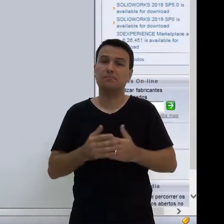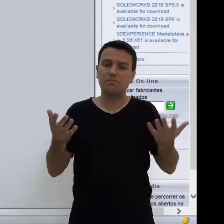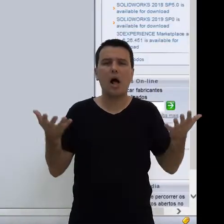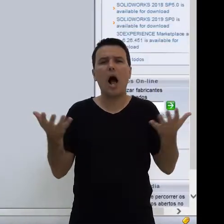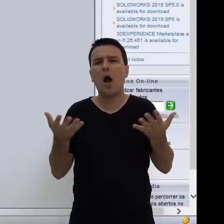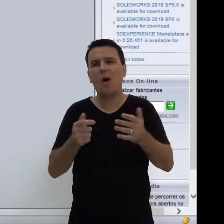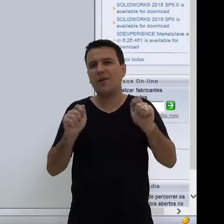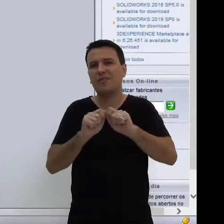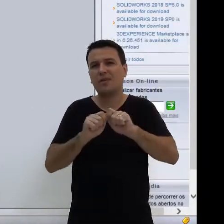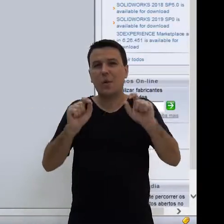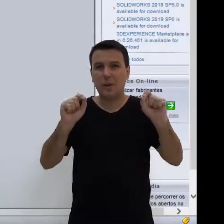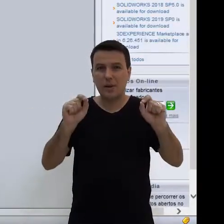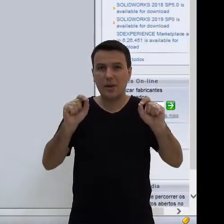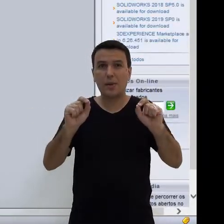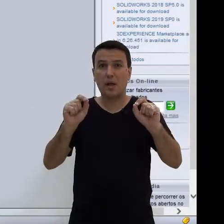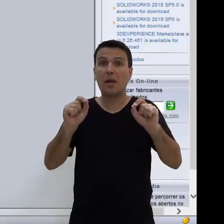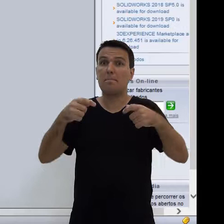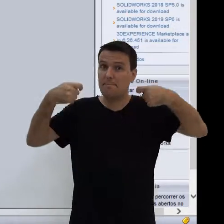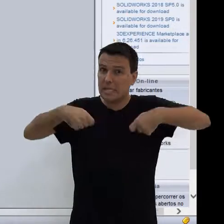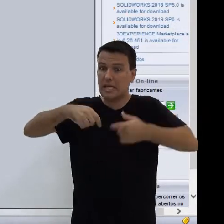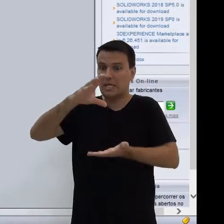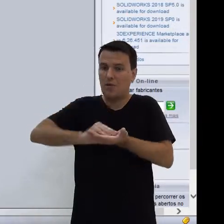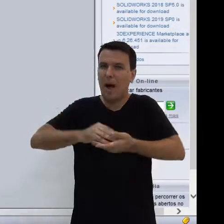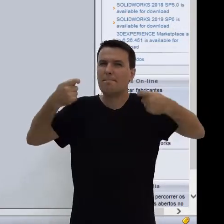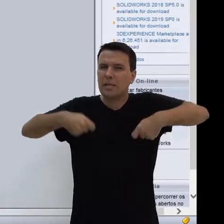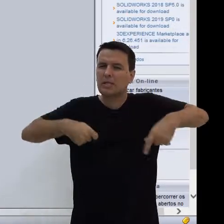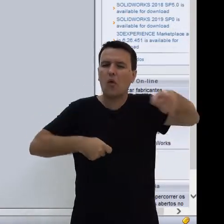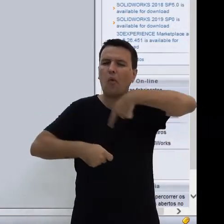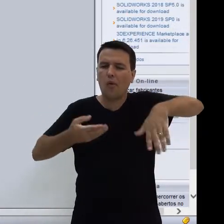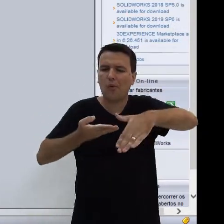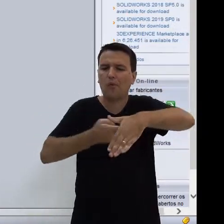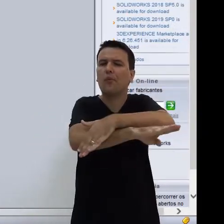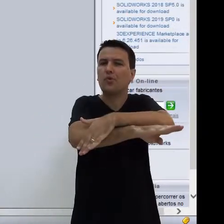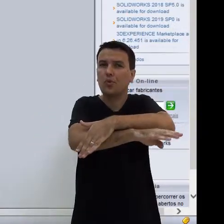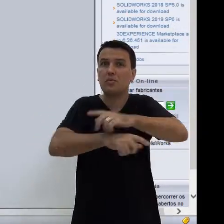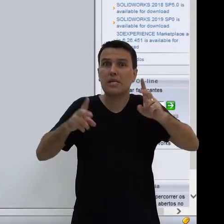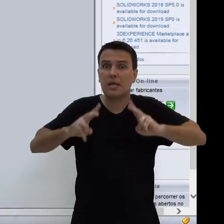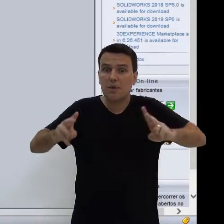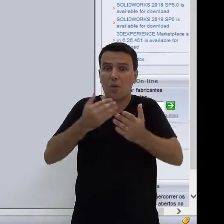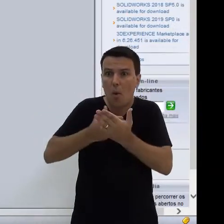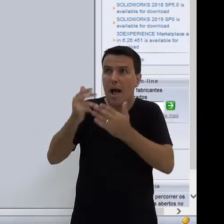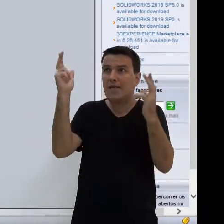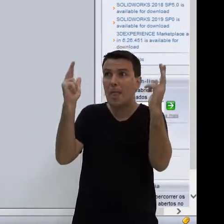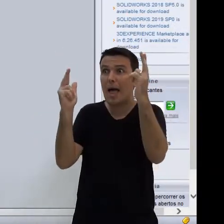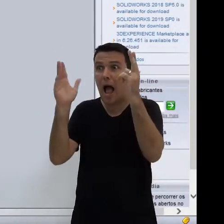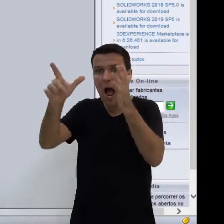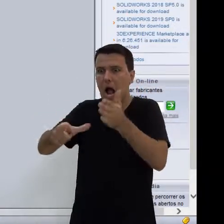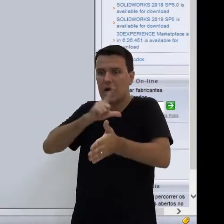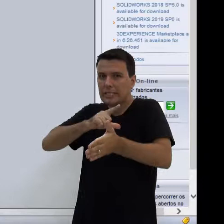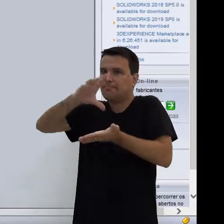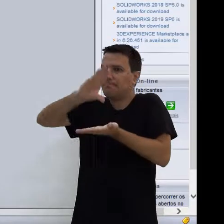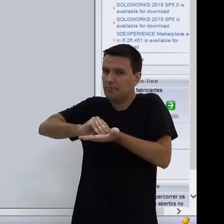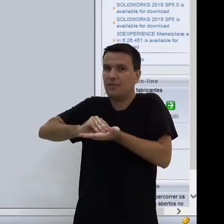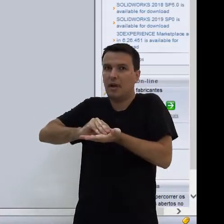O próximo passo é sempre você salvar. Vamos criar esse hábito no SolidWorks de sempre salvar desde o começo.